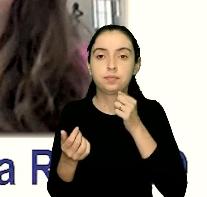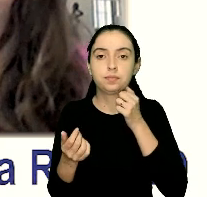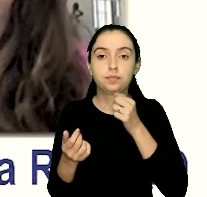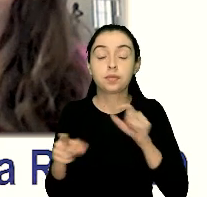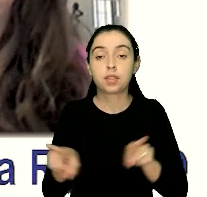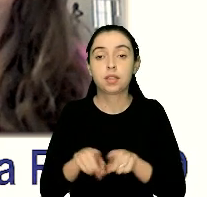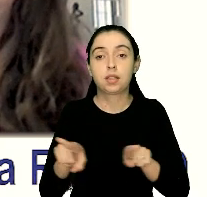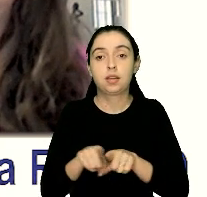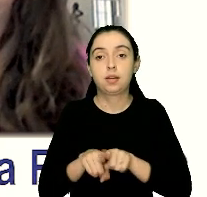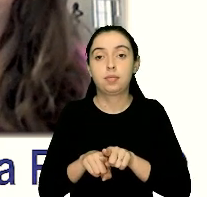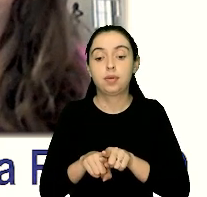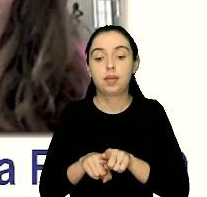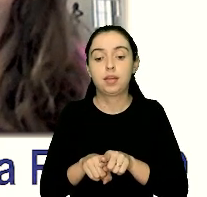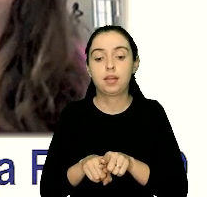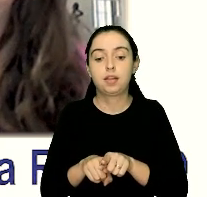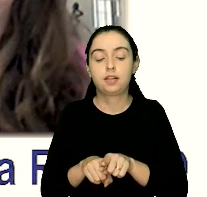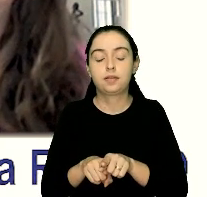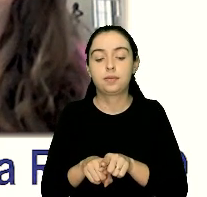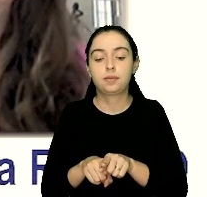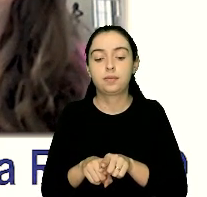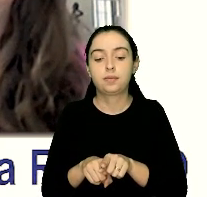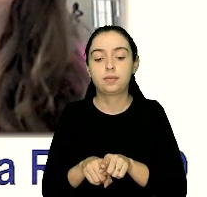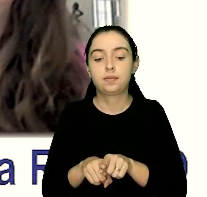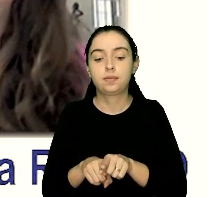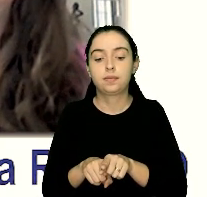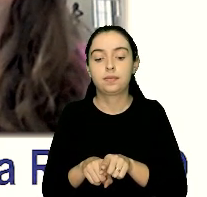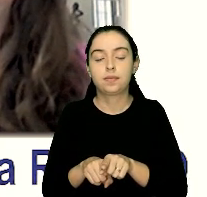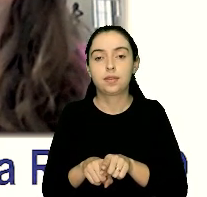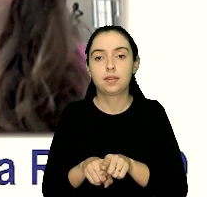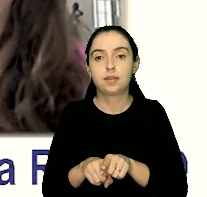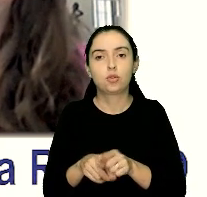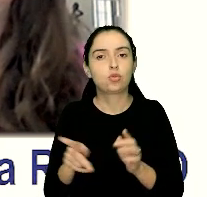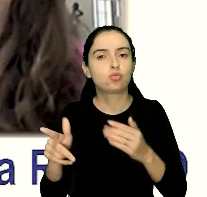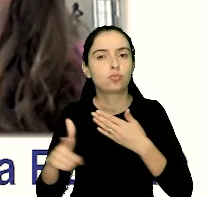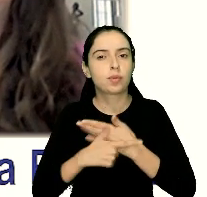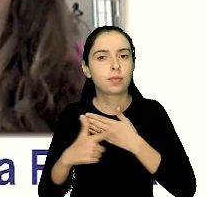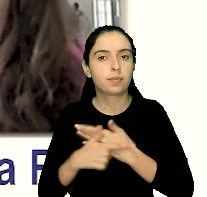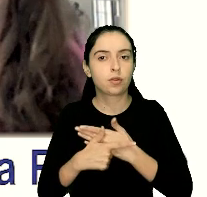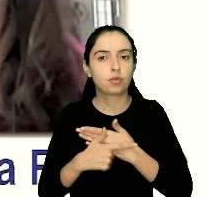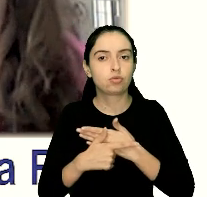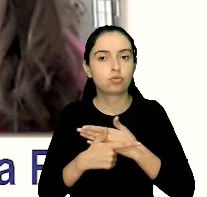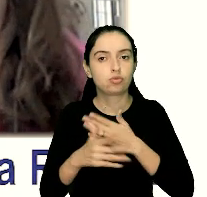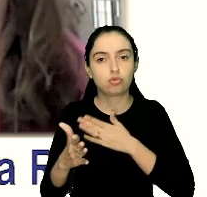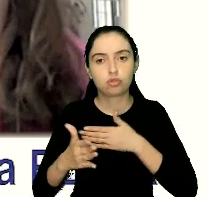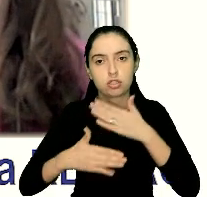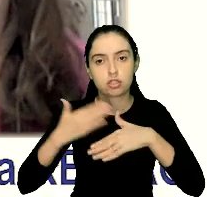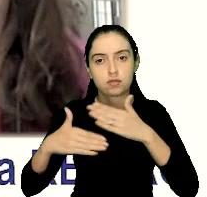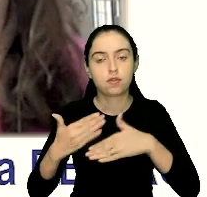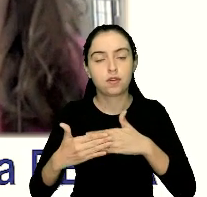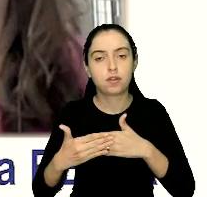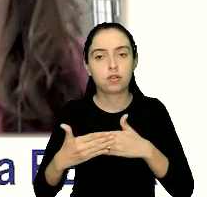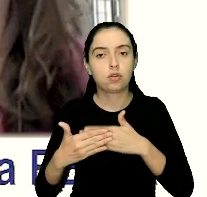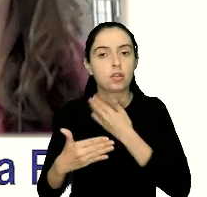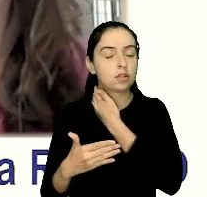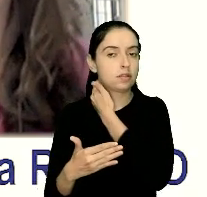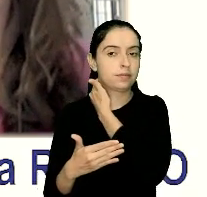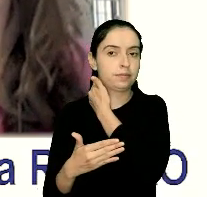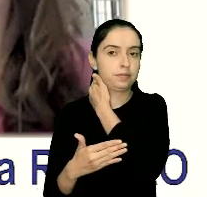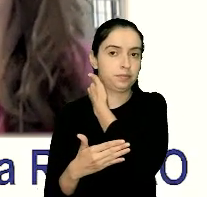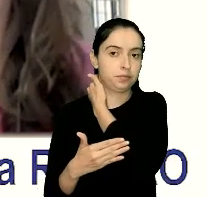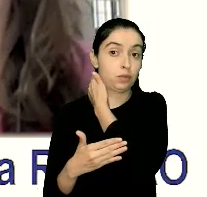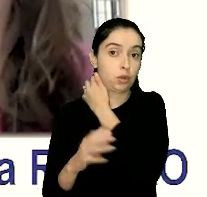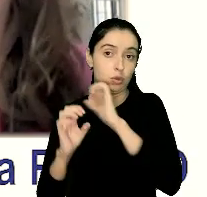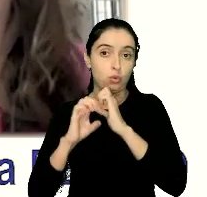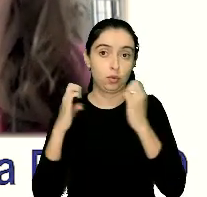aqui o meu papel de condutora desse evento, eu vou passar